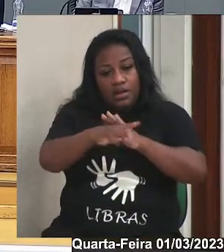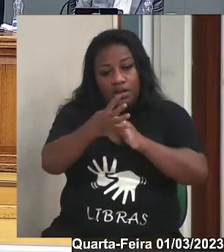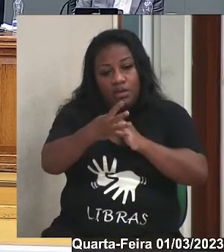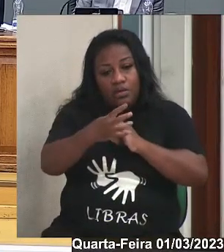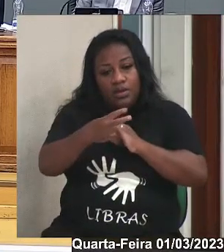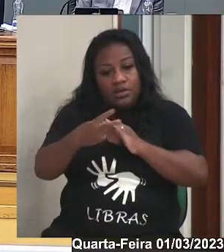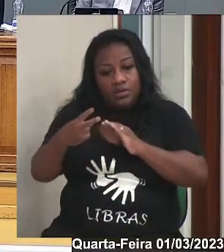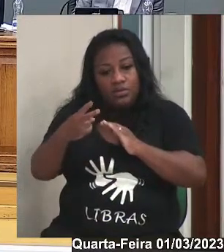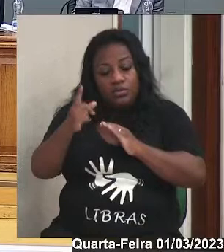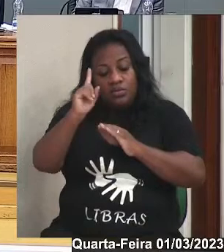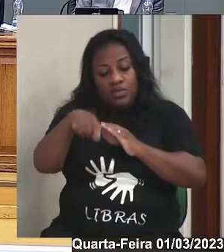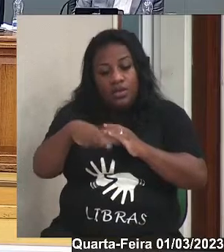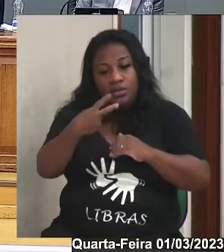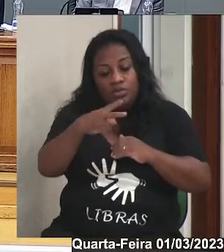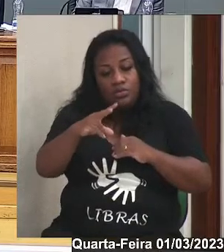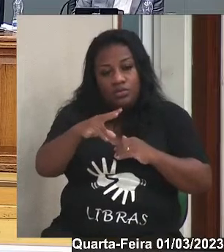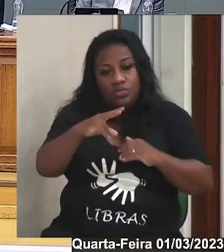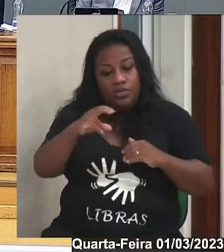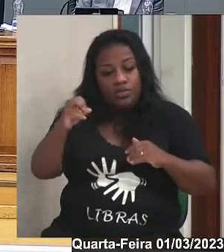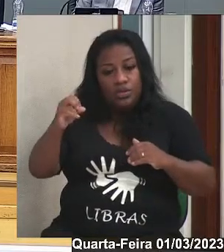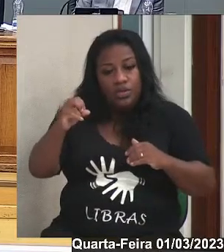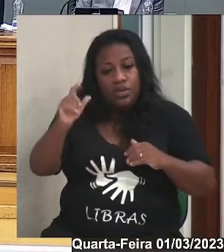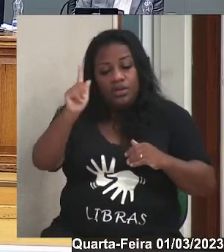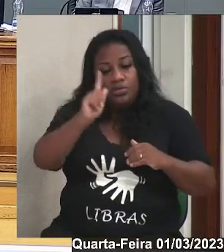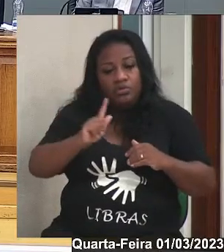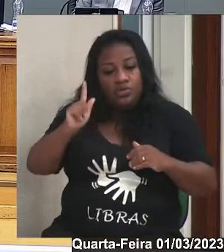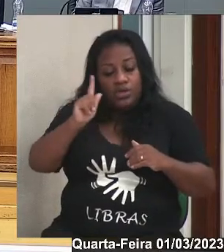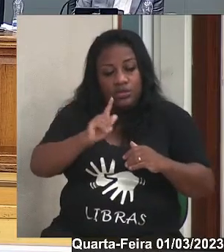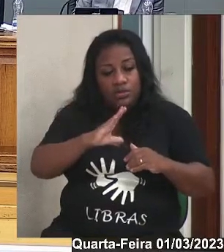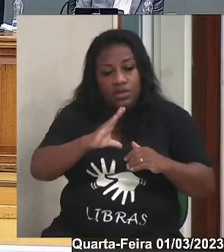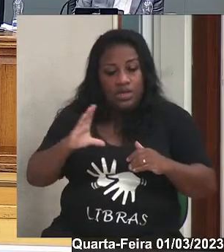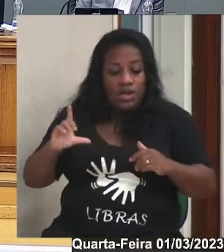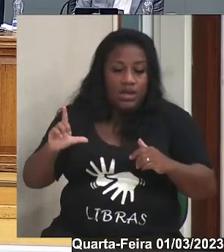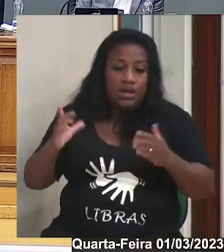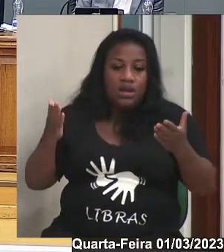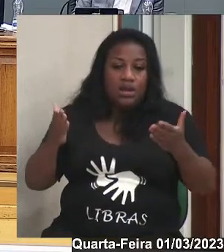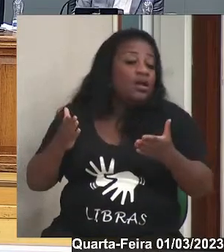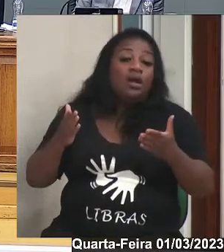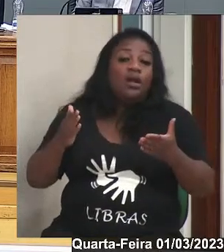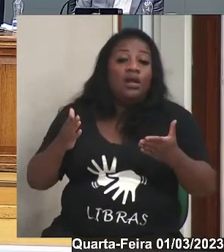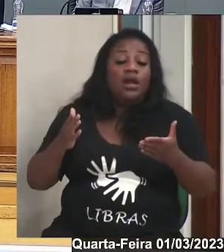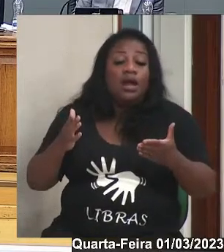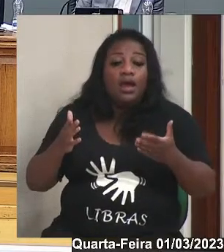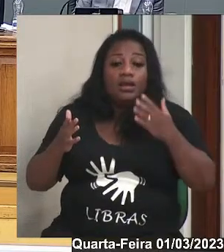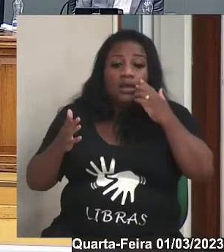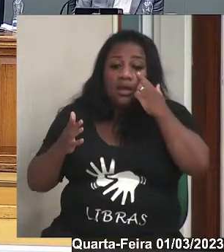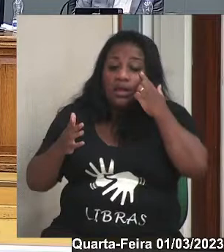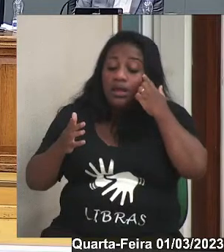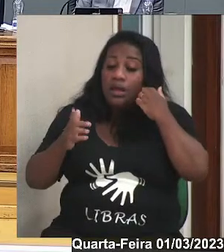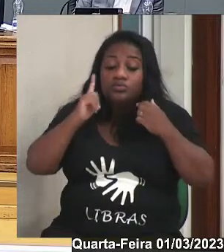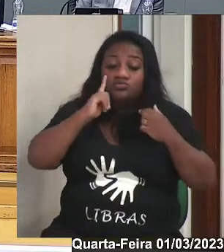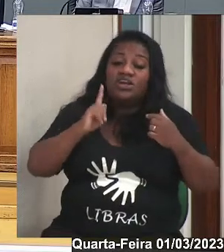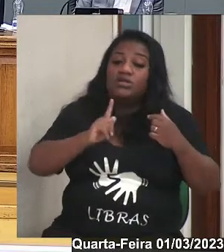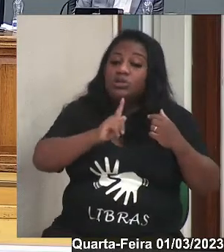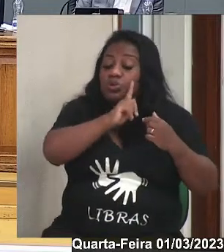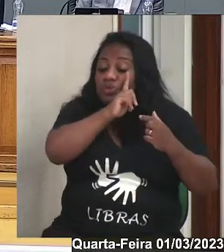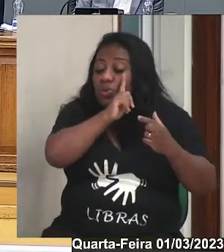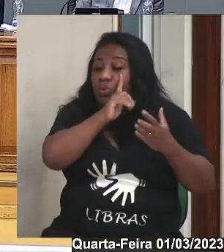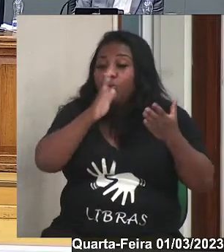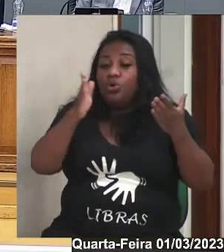número 42/2023, de autoria do vereador Gerson Legari. Indicação de autoria do vereador Gerson Legado. Indicação